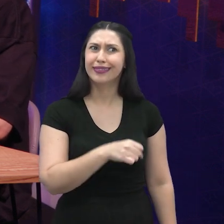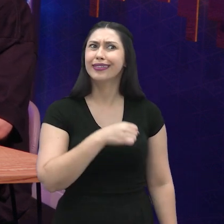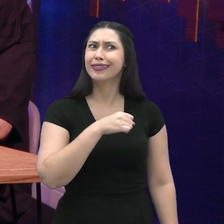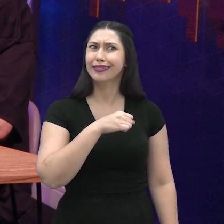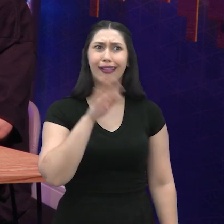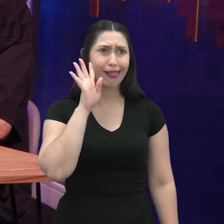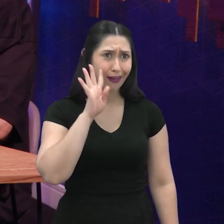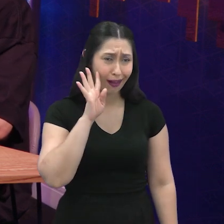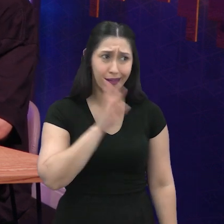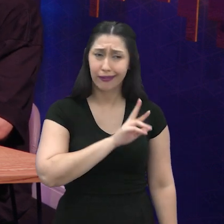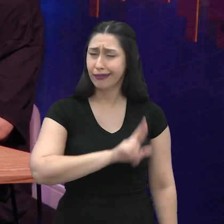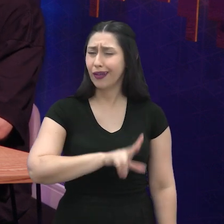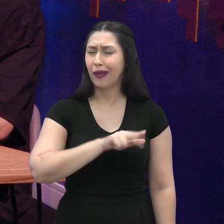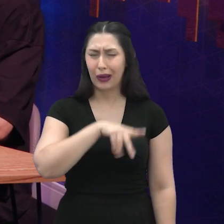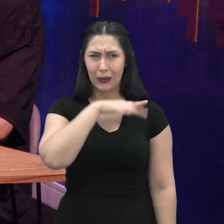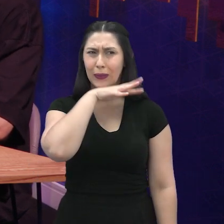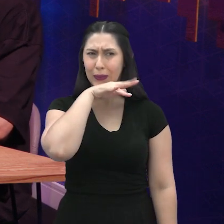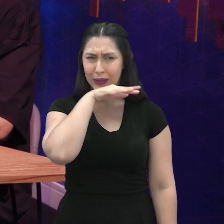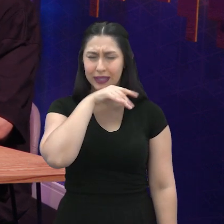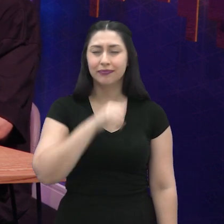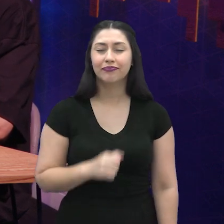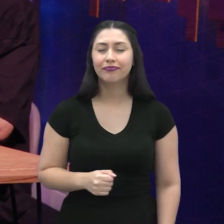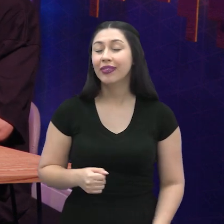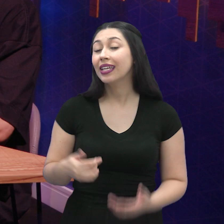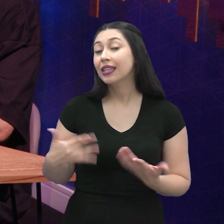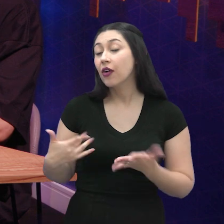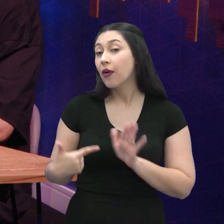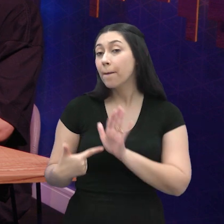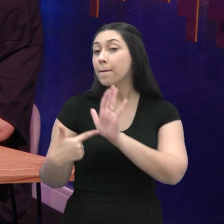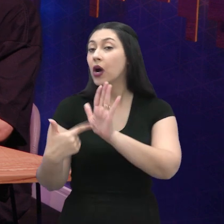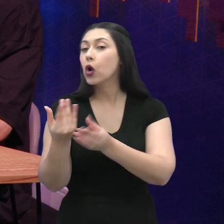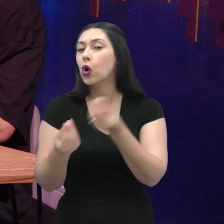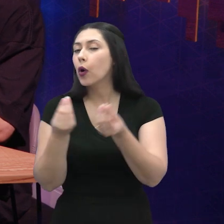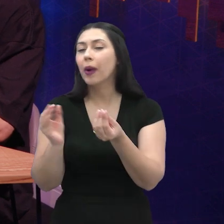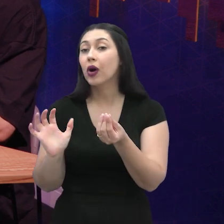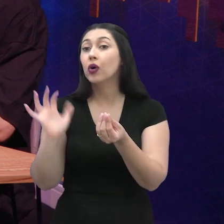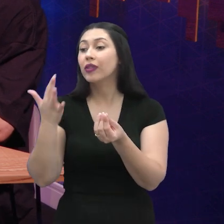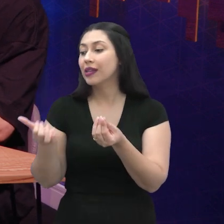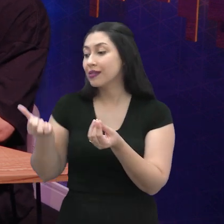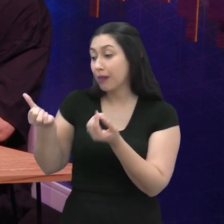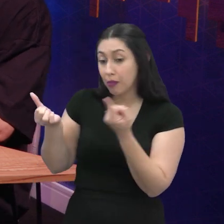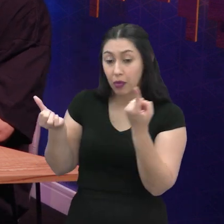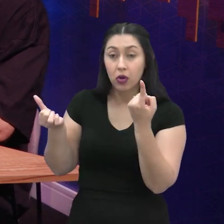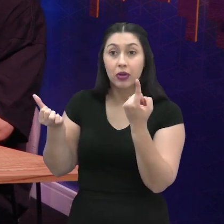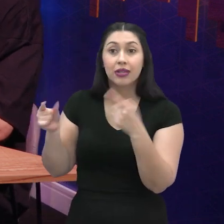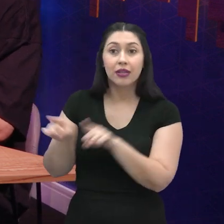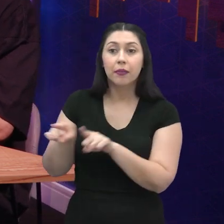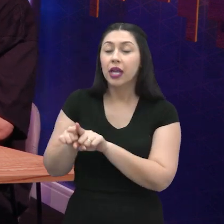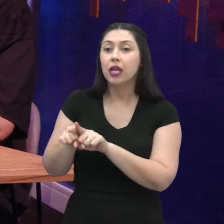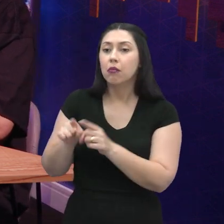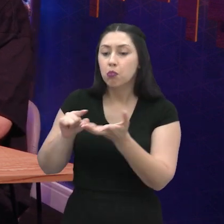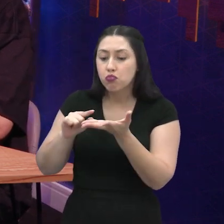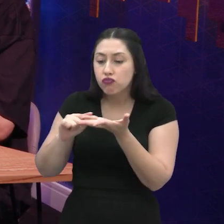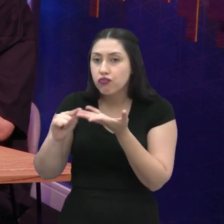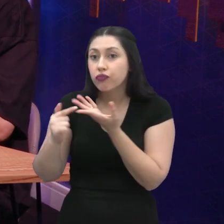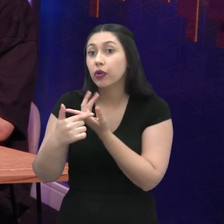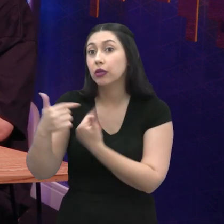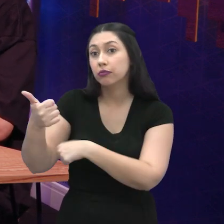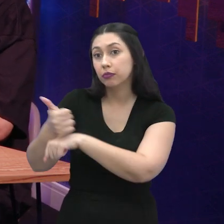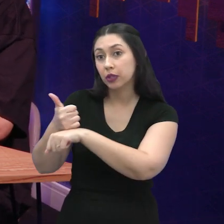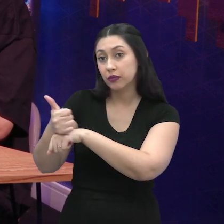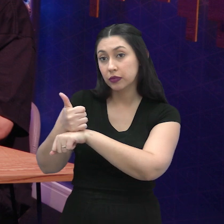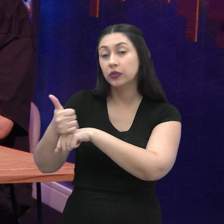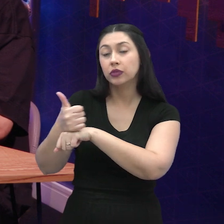time, e não era legal. Não é legal. Péssimo. Vamos falar um pouquinho pra galera como que funciona a escala 6x1 e quais lá. São as